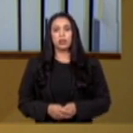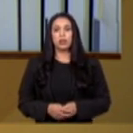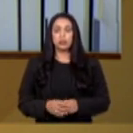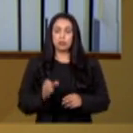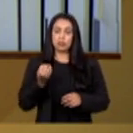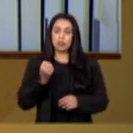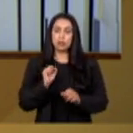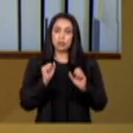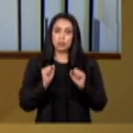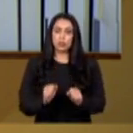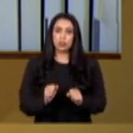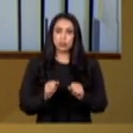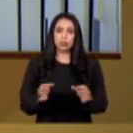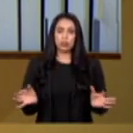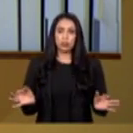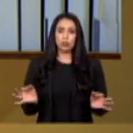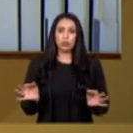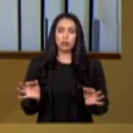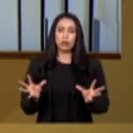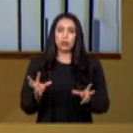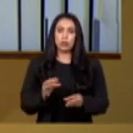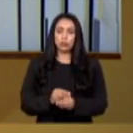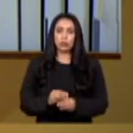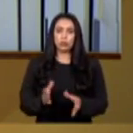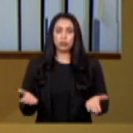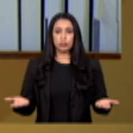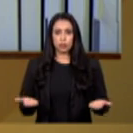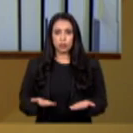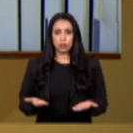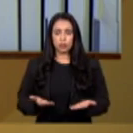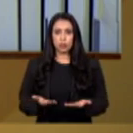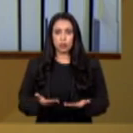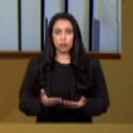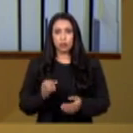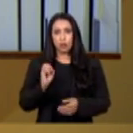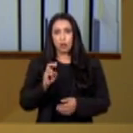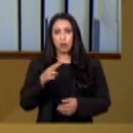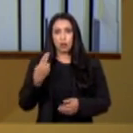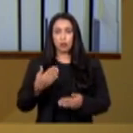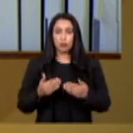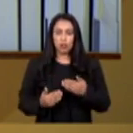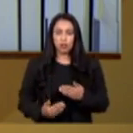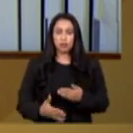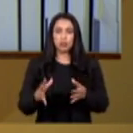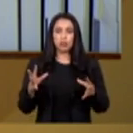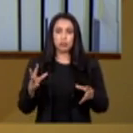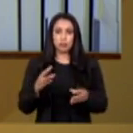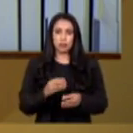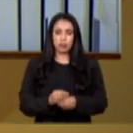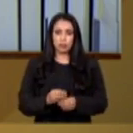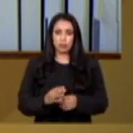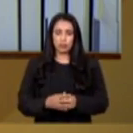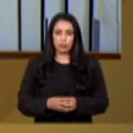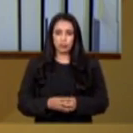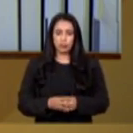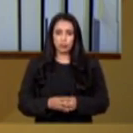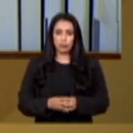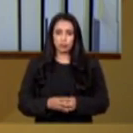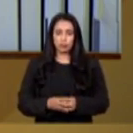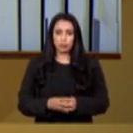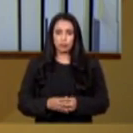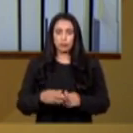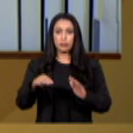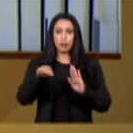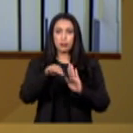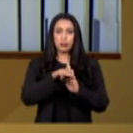concluir ainda hoje ou se em razão do tempo necessário adiaríamos a conclusão trata-se do